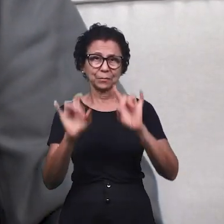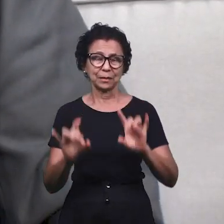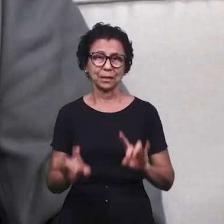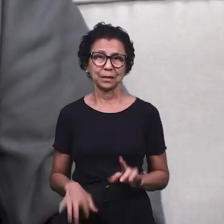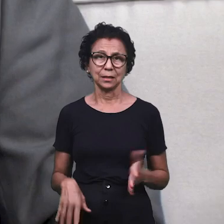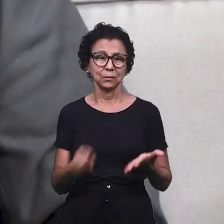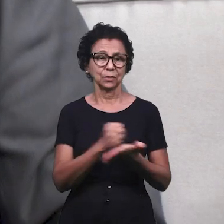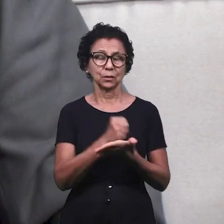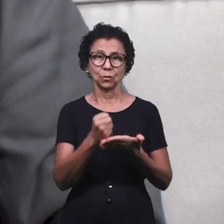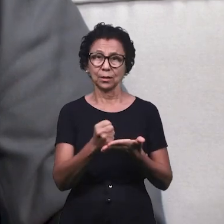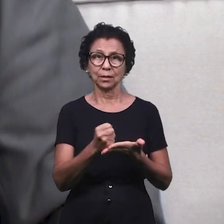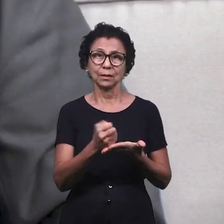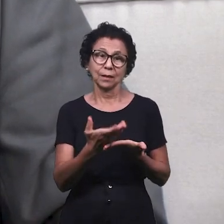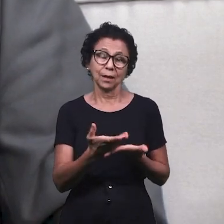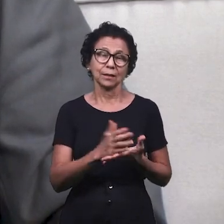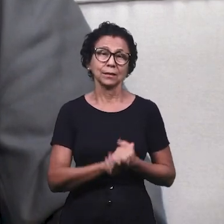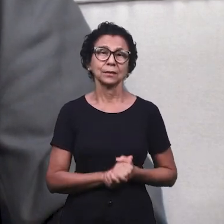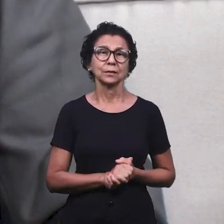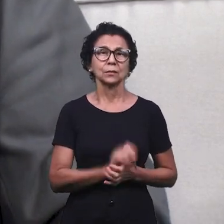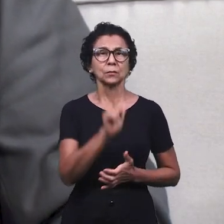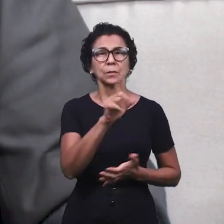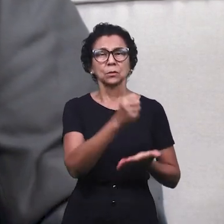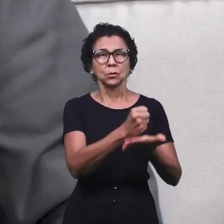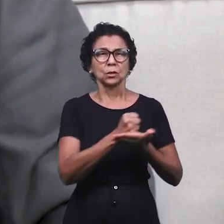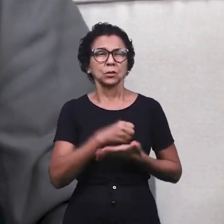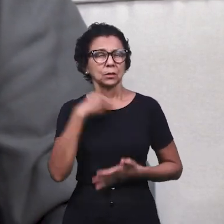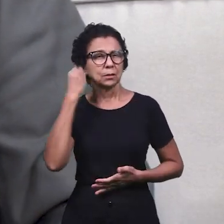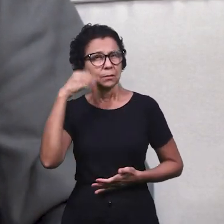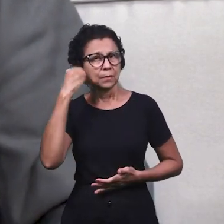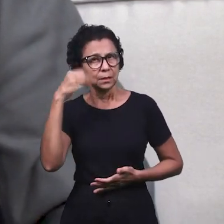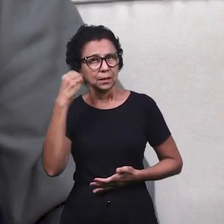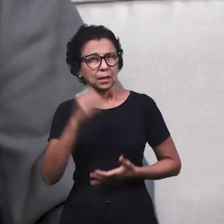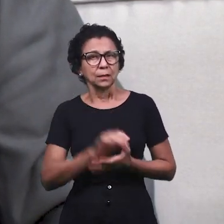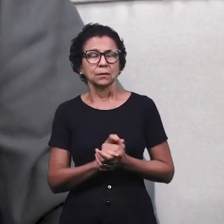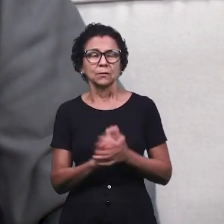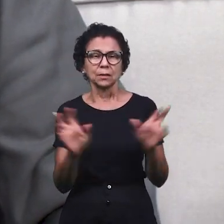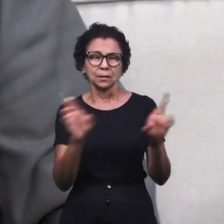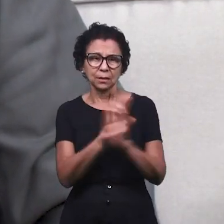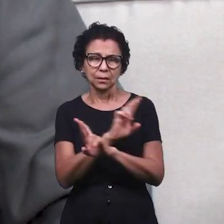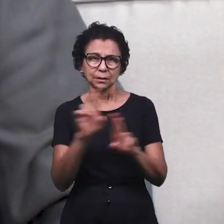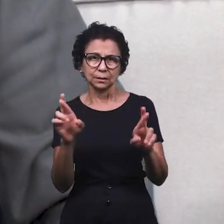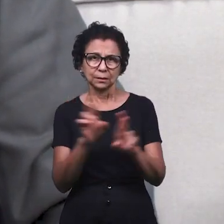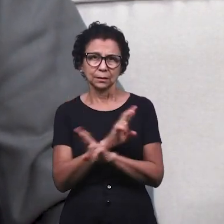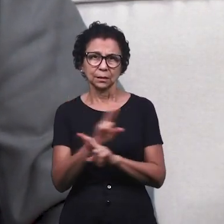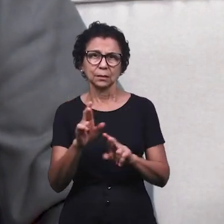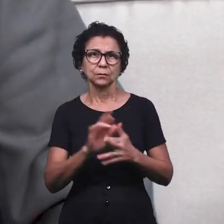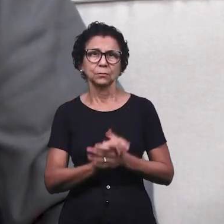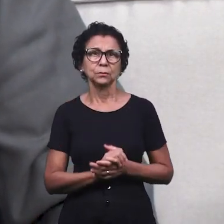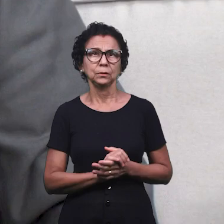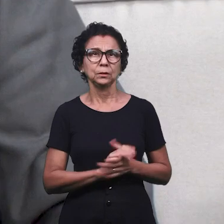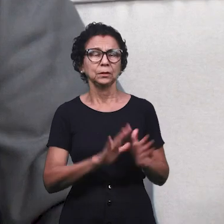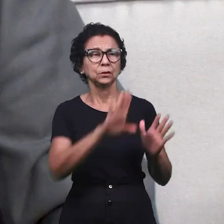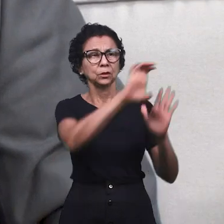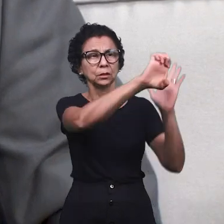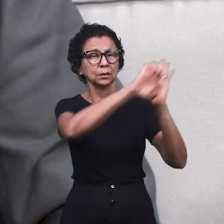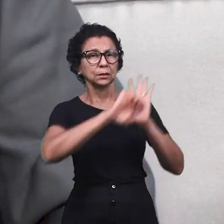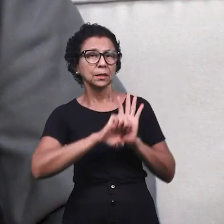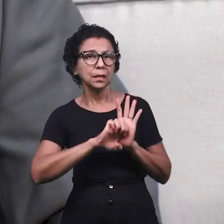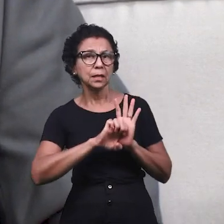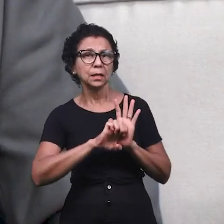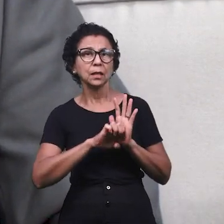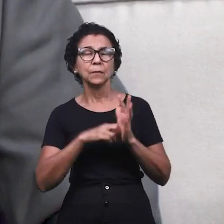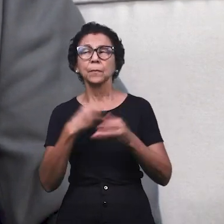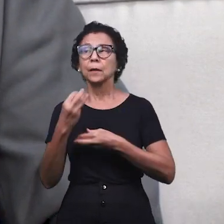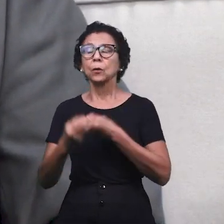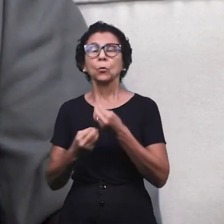você contratar um serviço terceiro, que vai ter a experiência ali de fazer a classificação correta do seu produto, de fazer até a parte logística,